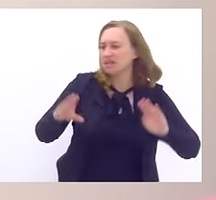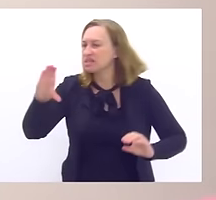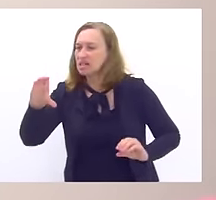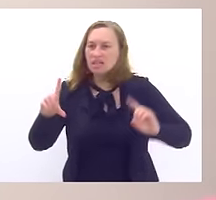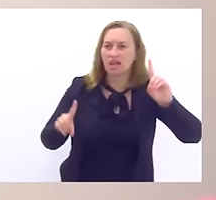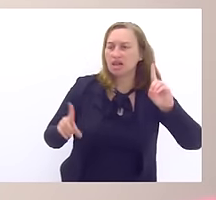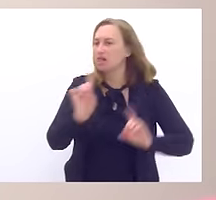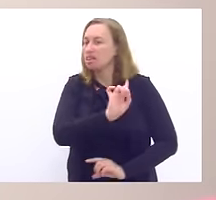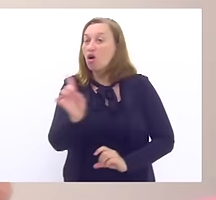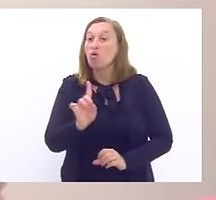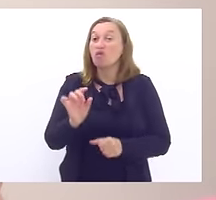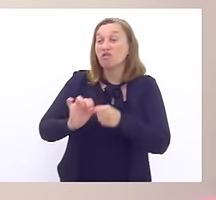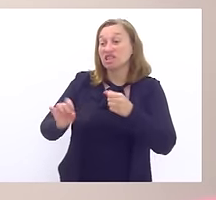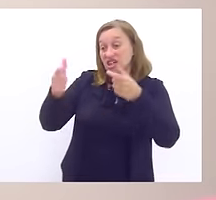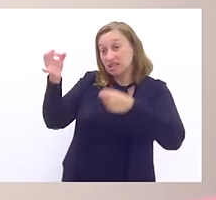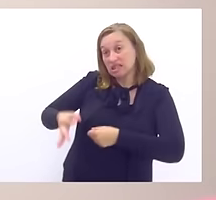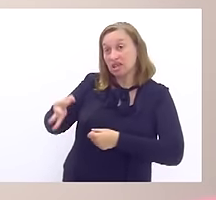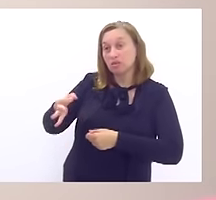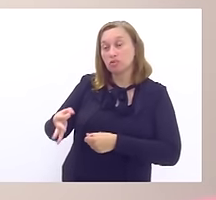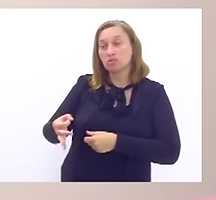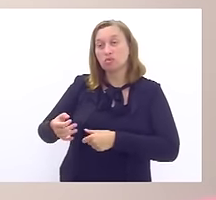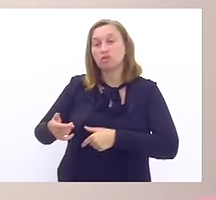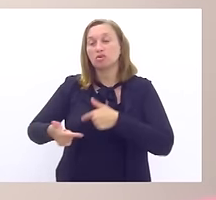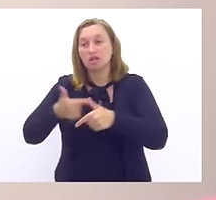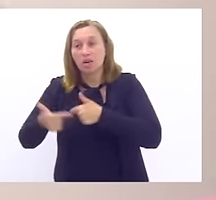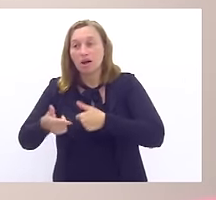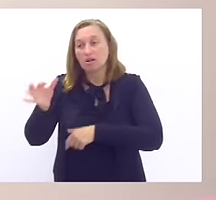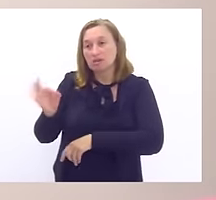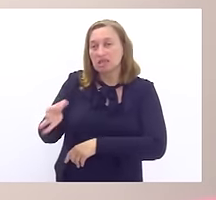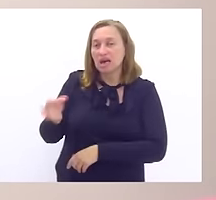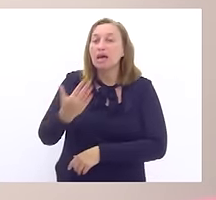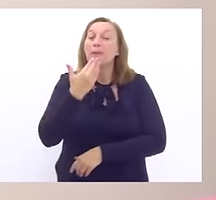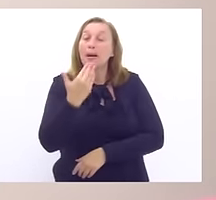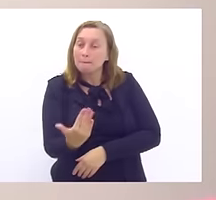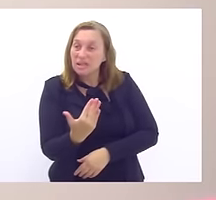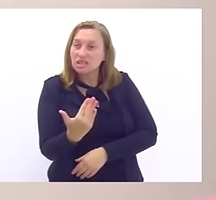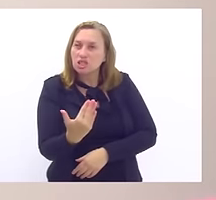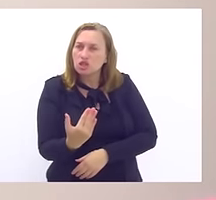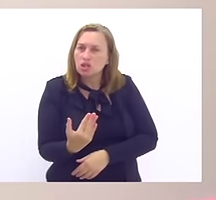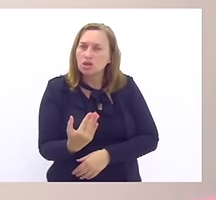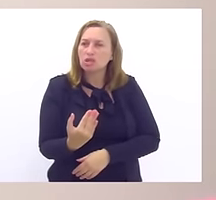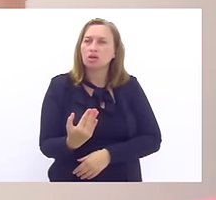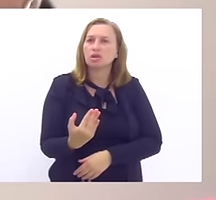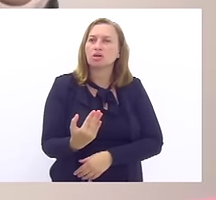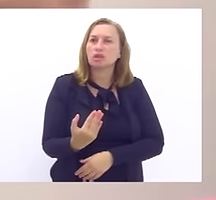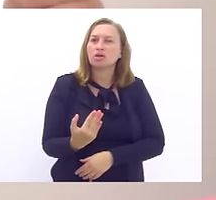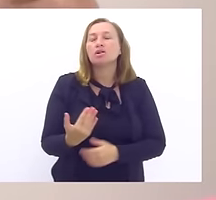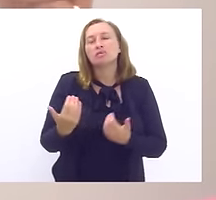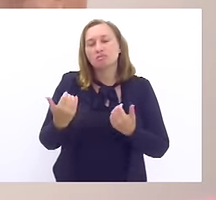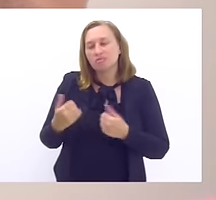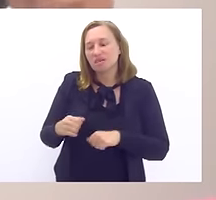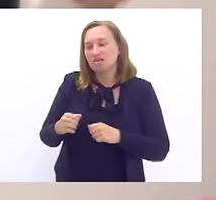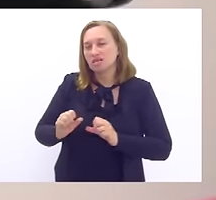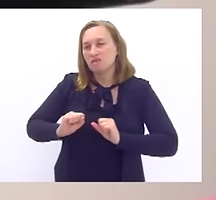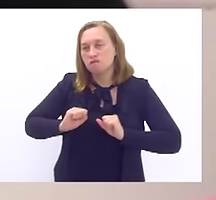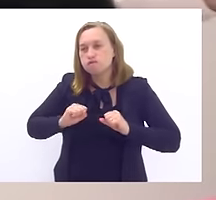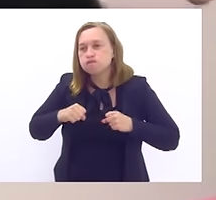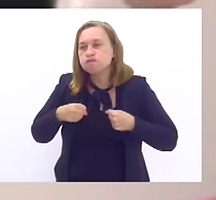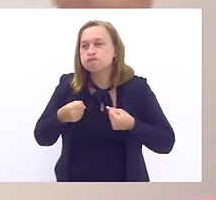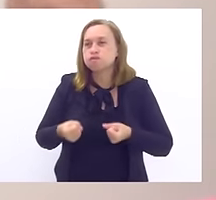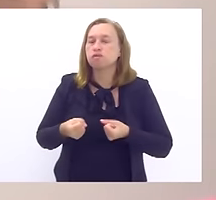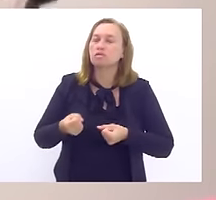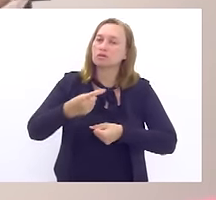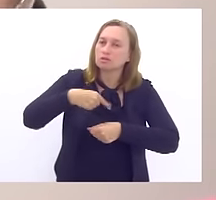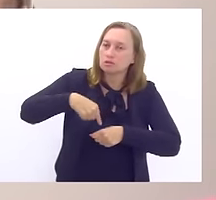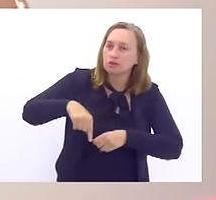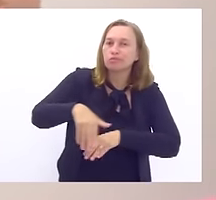faça o certo é só isso que tá se pedindo mas até para pedir os o mínimo a gente tem que se desgastar tem que ir para